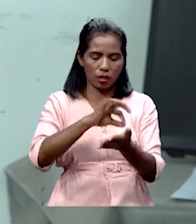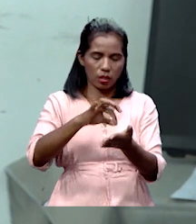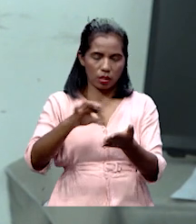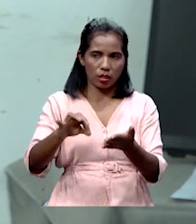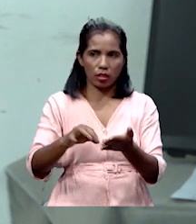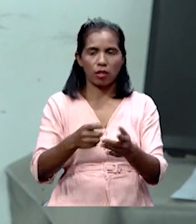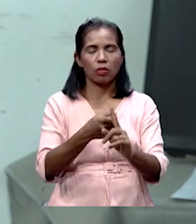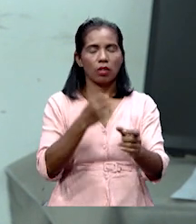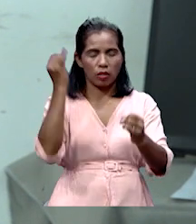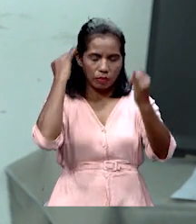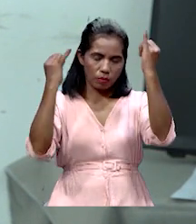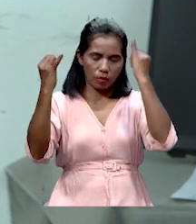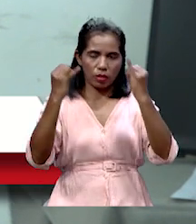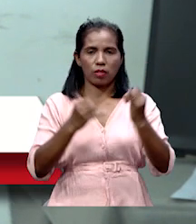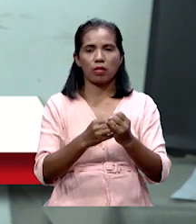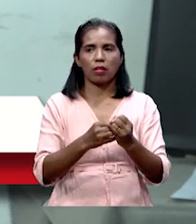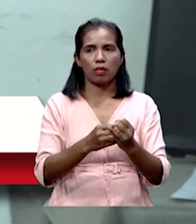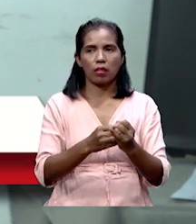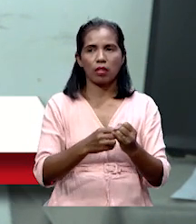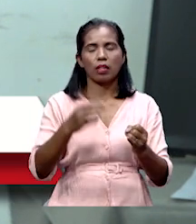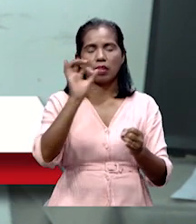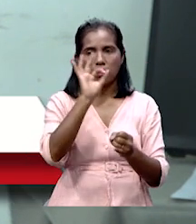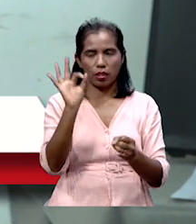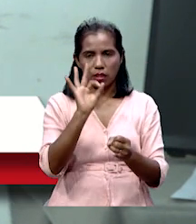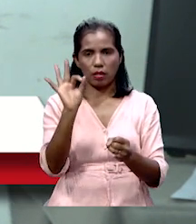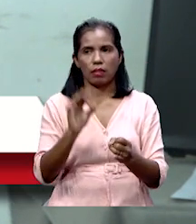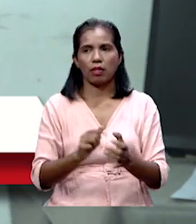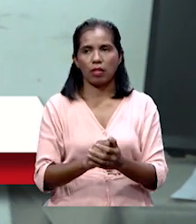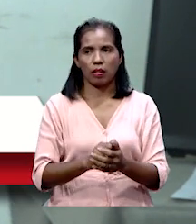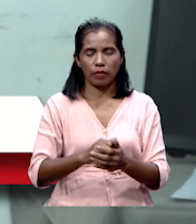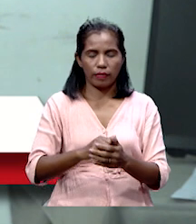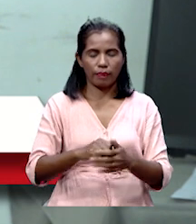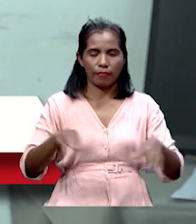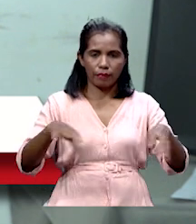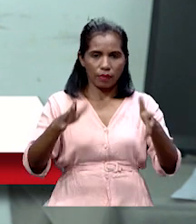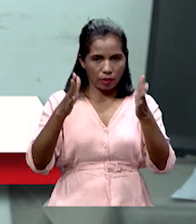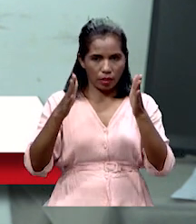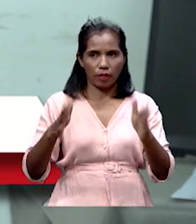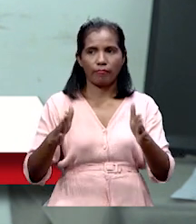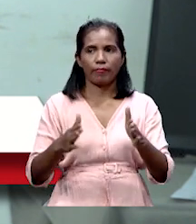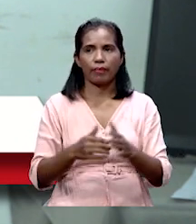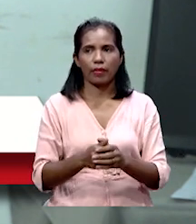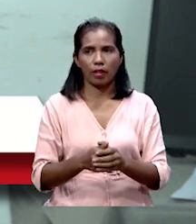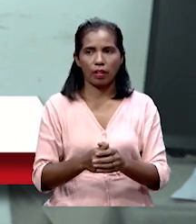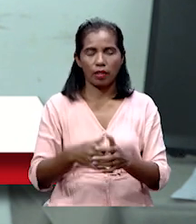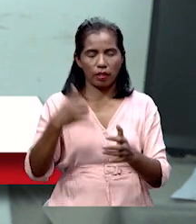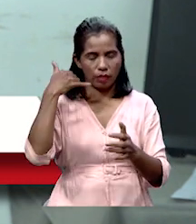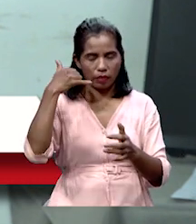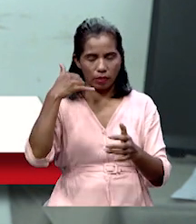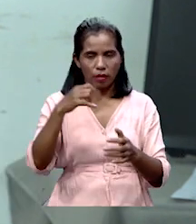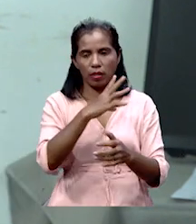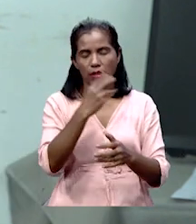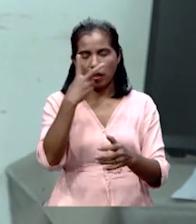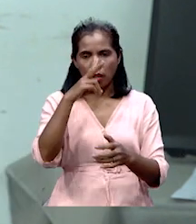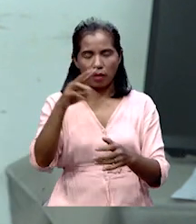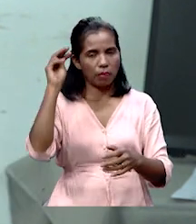no Gabinete Política Operação e a sexta na eterna funcionária de follow-up e gamete politika prasam Ministério da